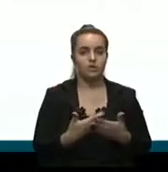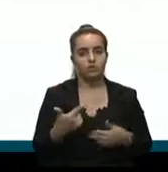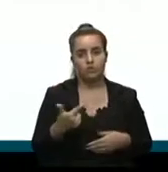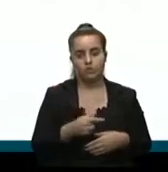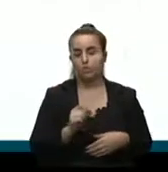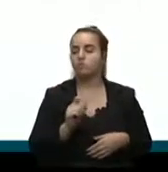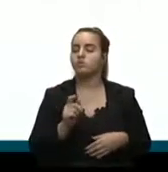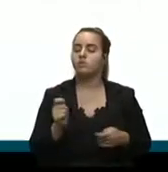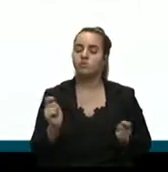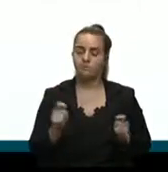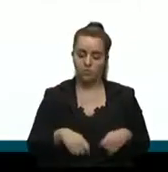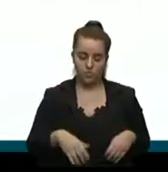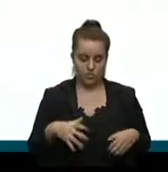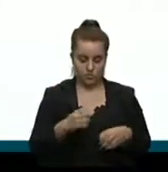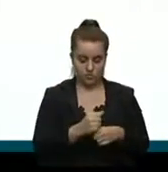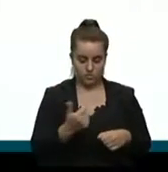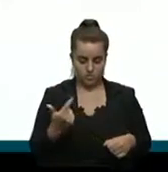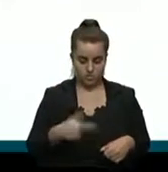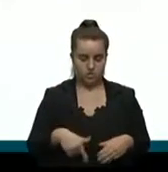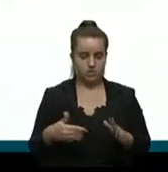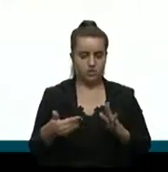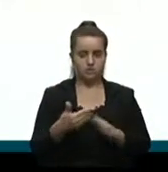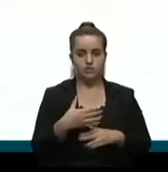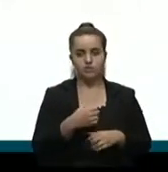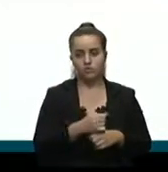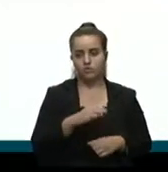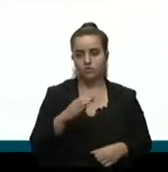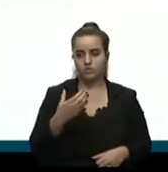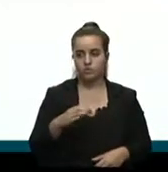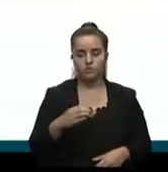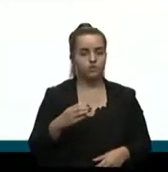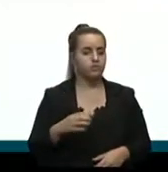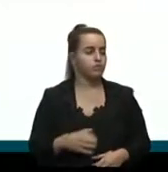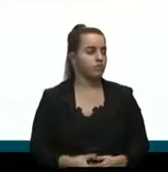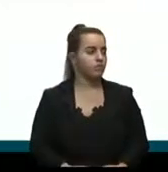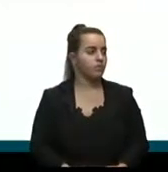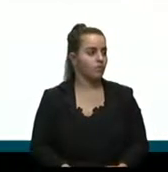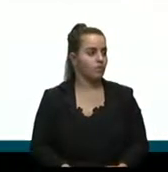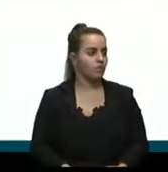você pode calcular novamente por meio da calculadora científica.